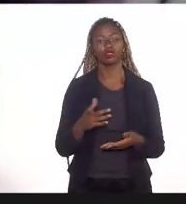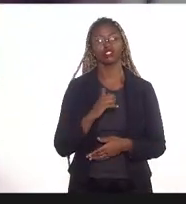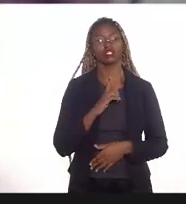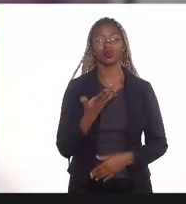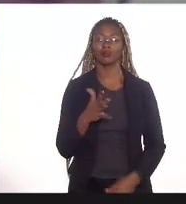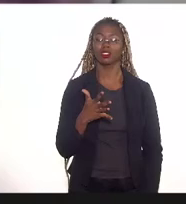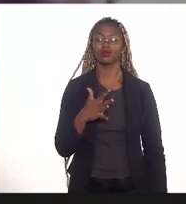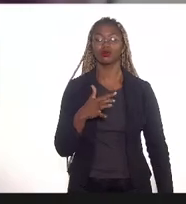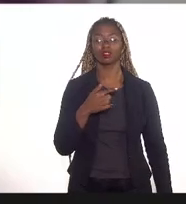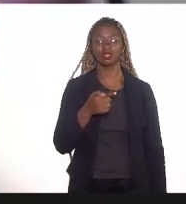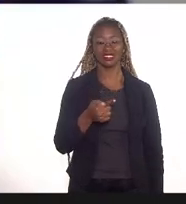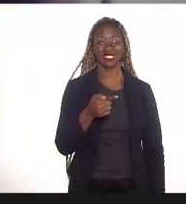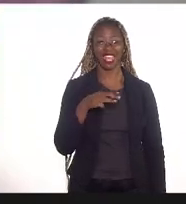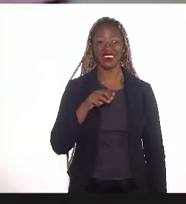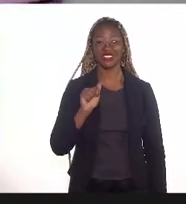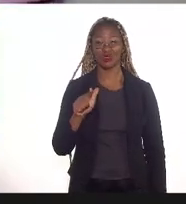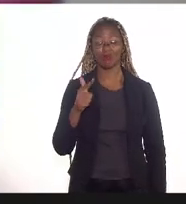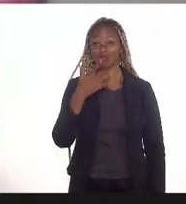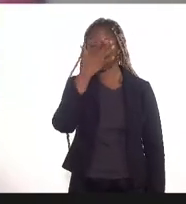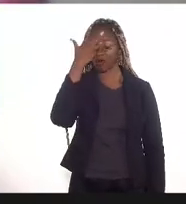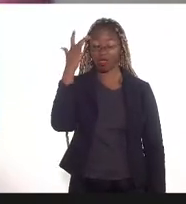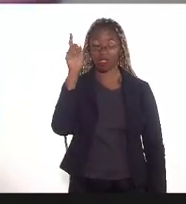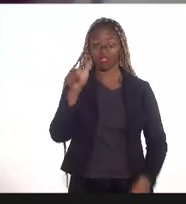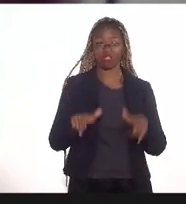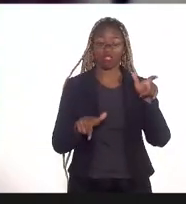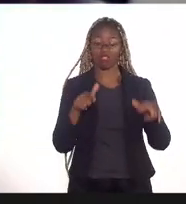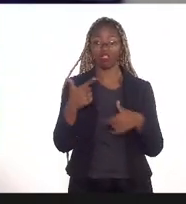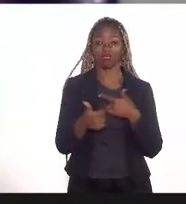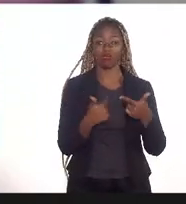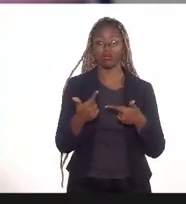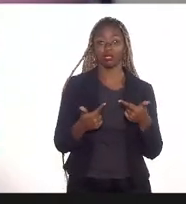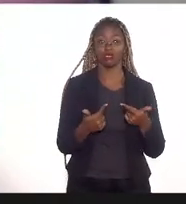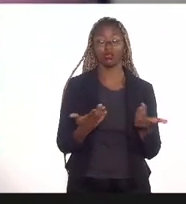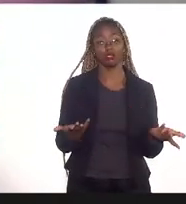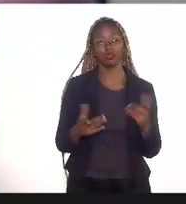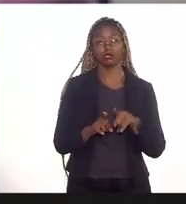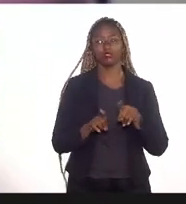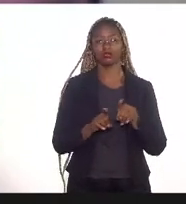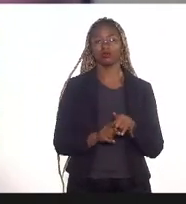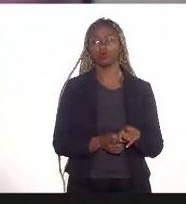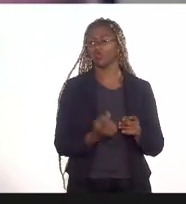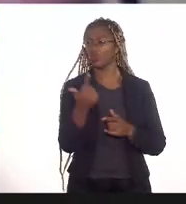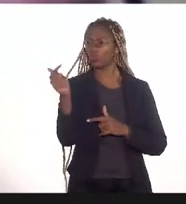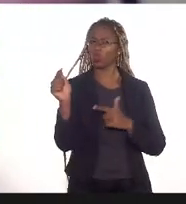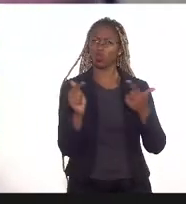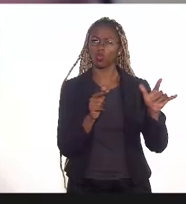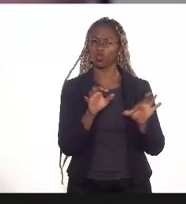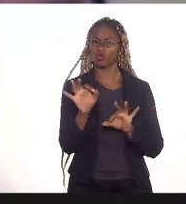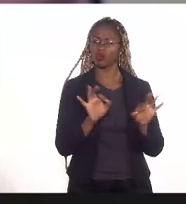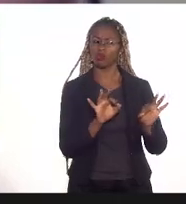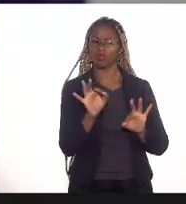7 mil trabalhadores, e aqueles outros empreendimentos que estavam planejados, né,